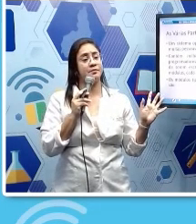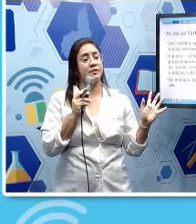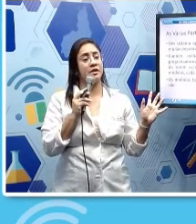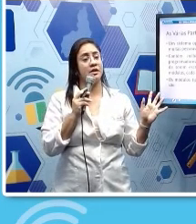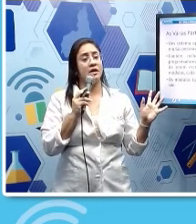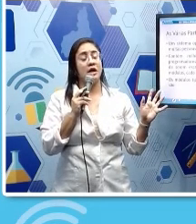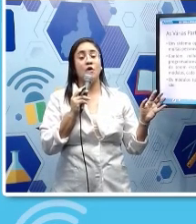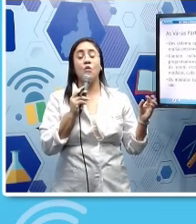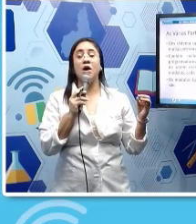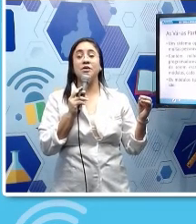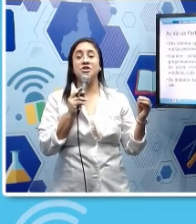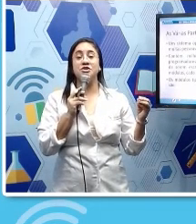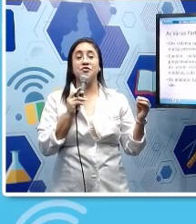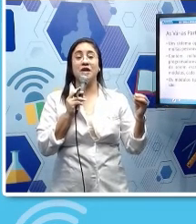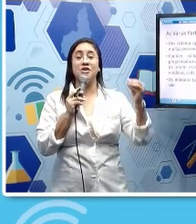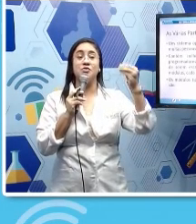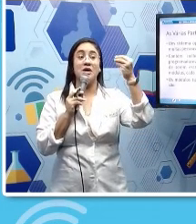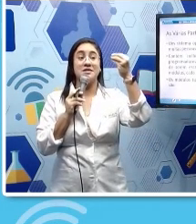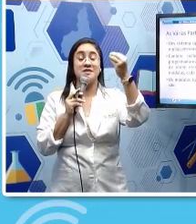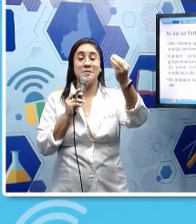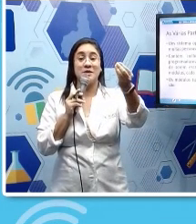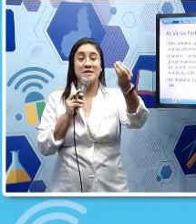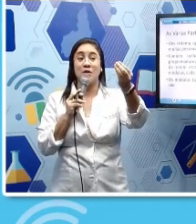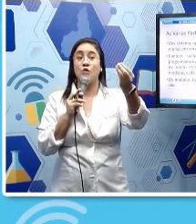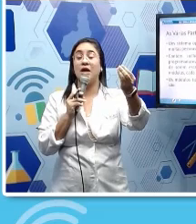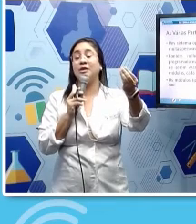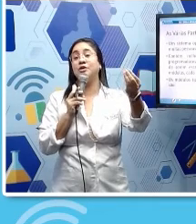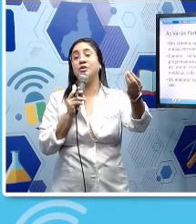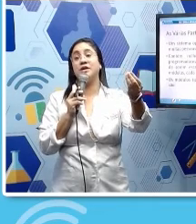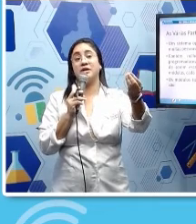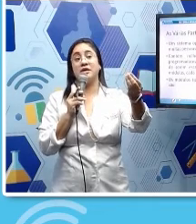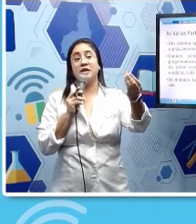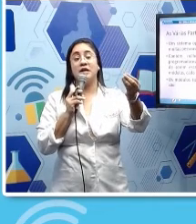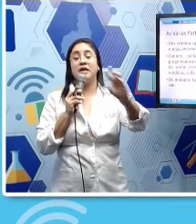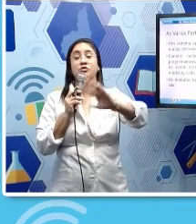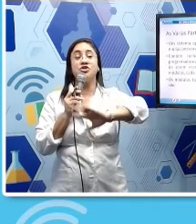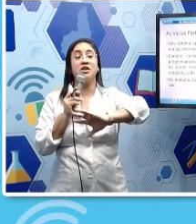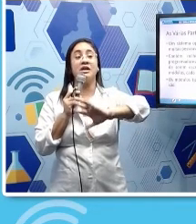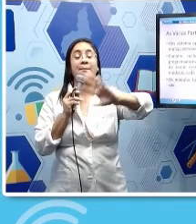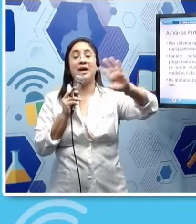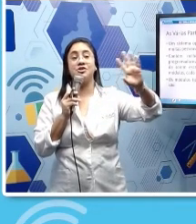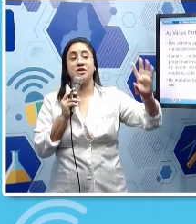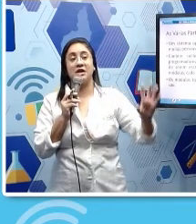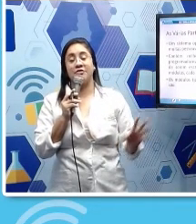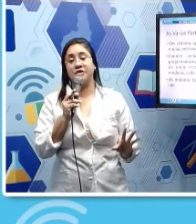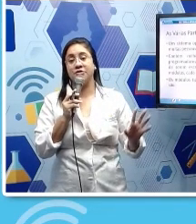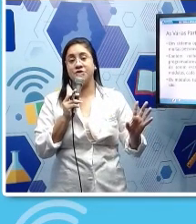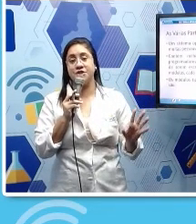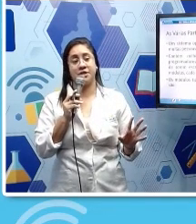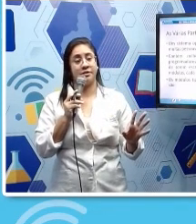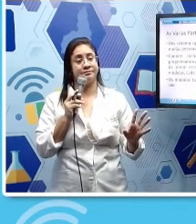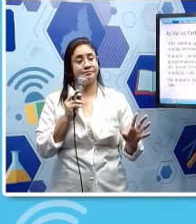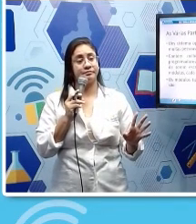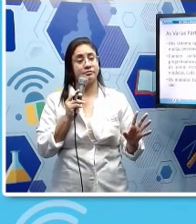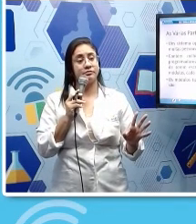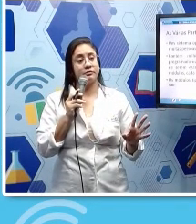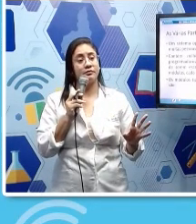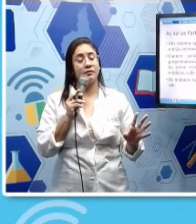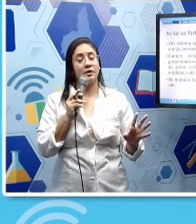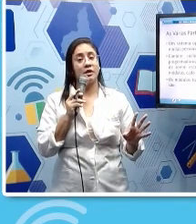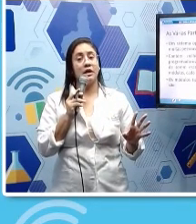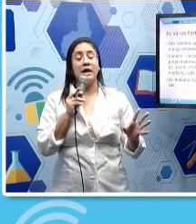menos. Quando a gente fala de uma simples calculadora, que não tinha nem a parte gráfica, não tinha.